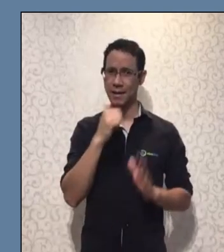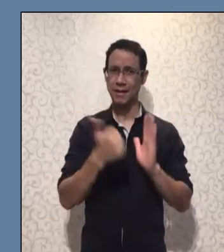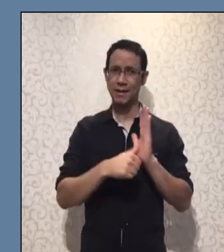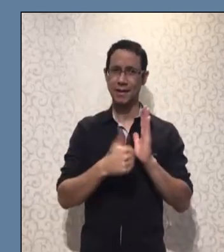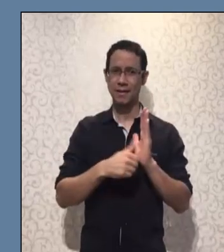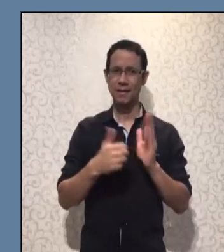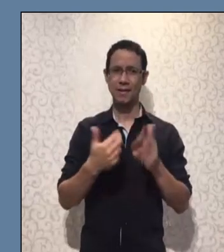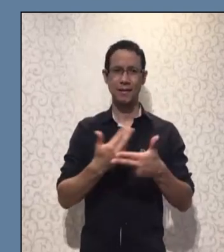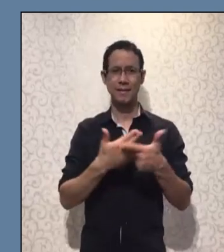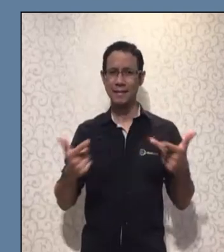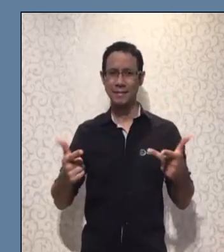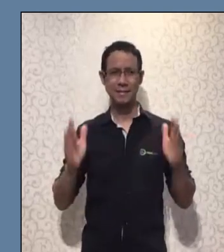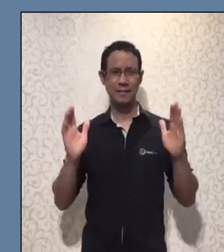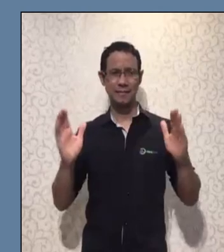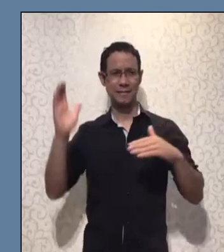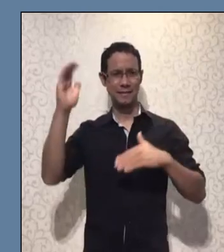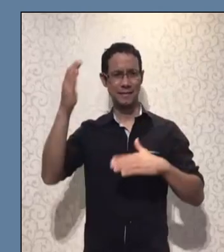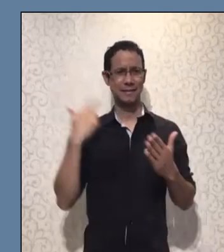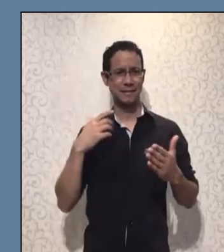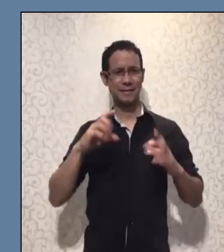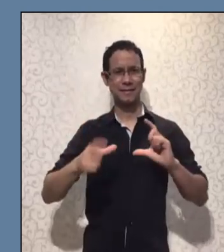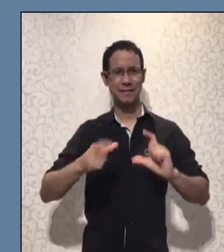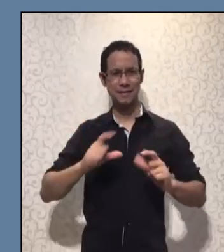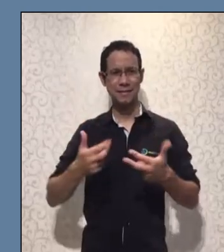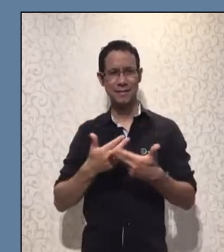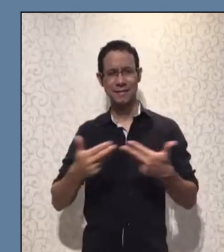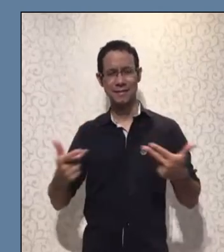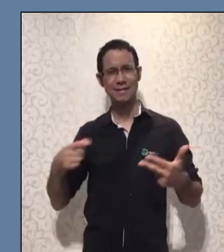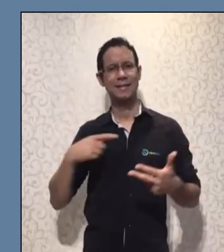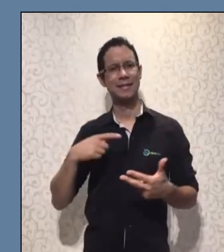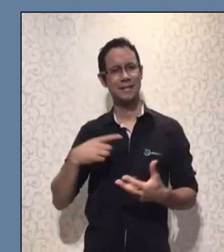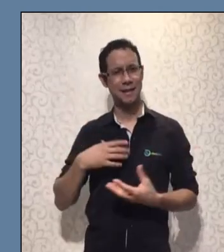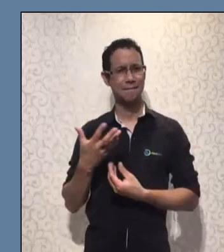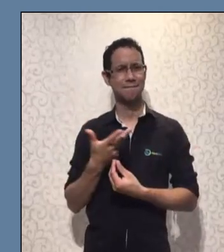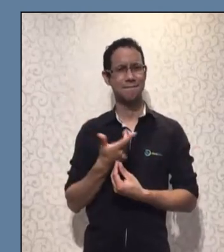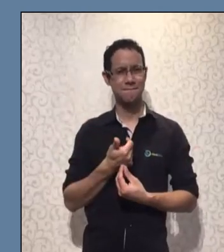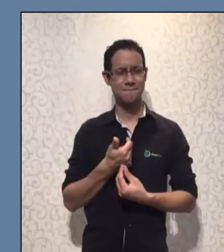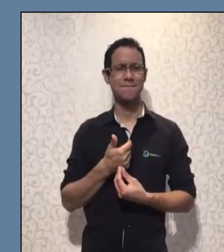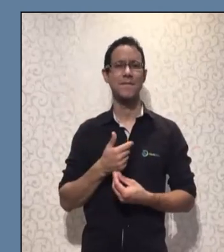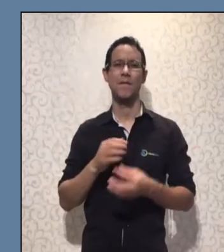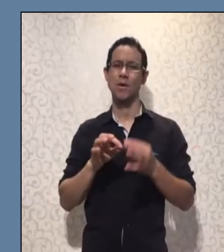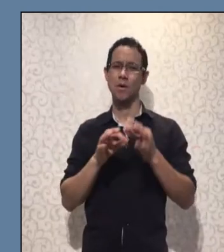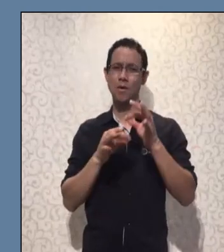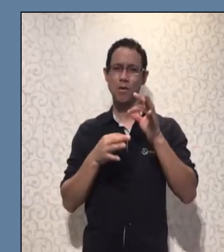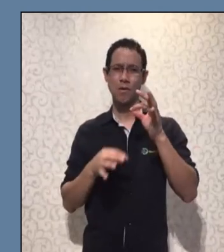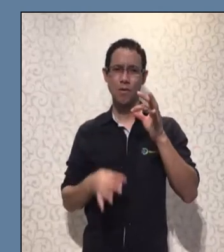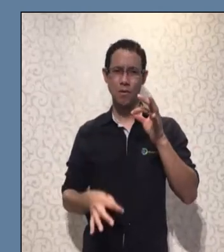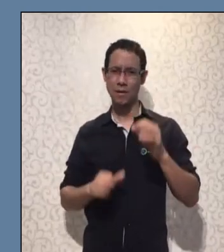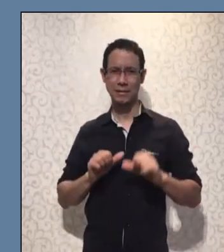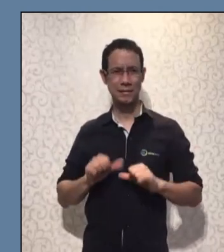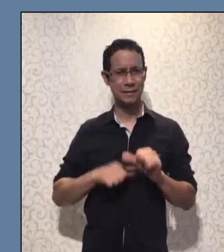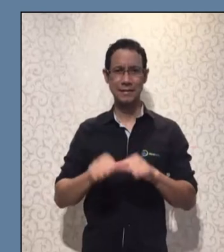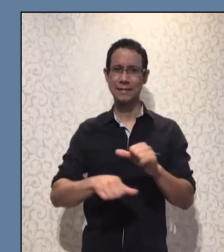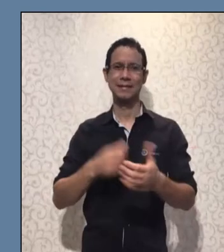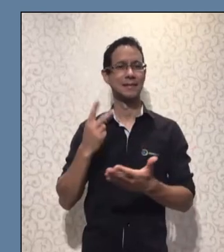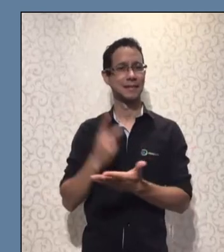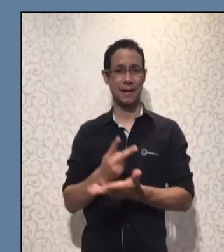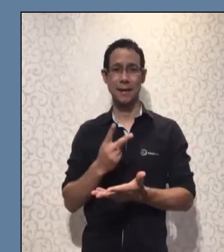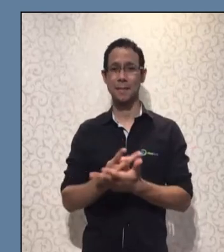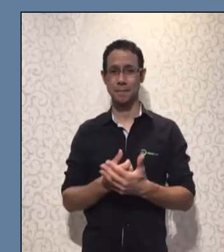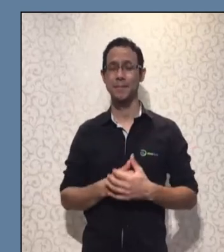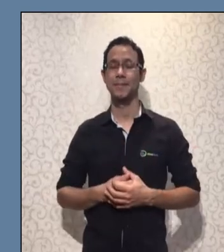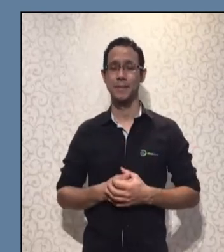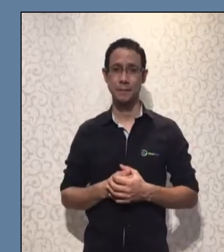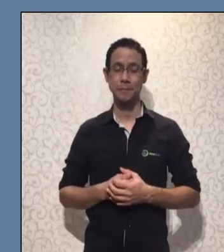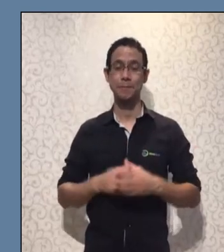ela é longa, ela não termina e ela se atualiza permanentemente. Então, o que nós chamamos de sistemas documentais,